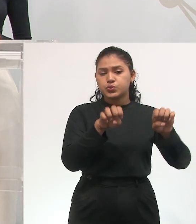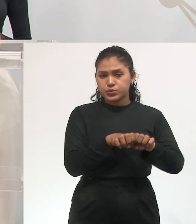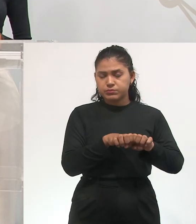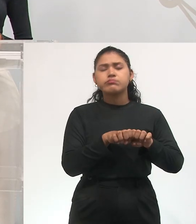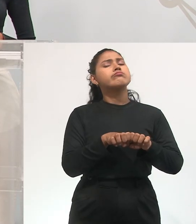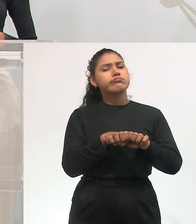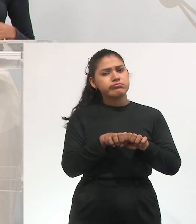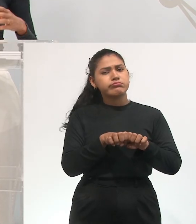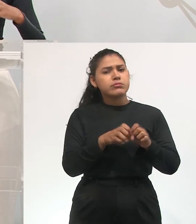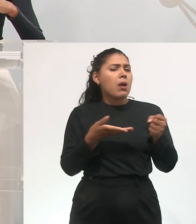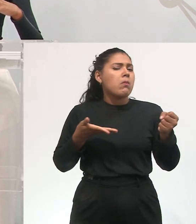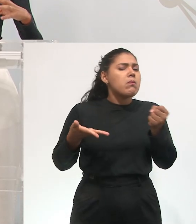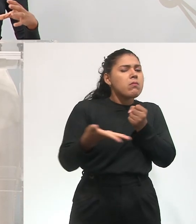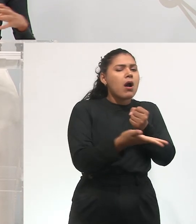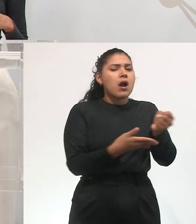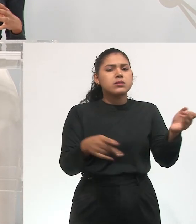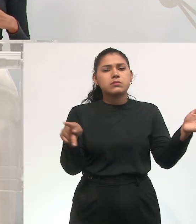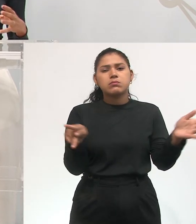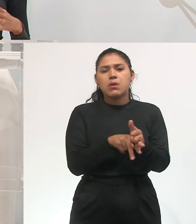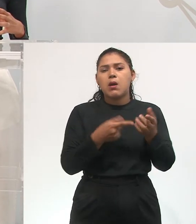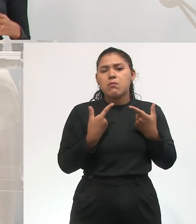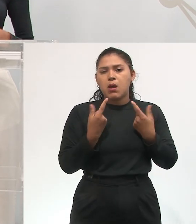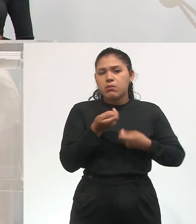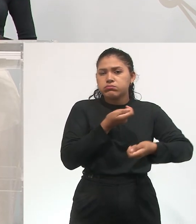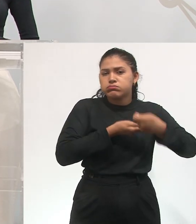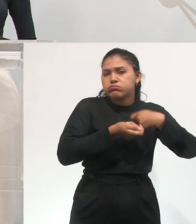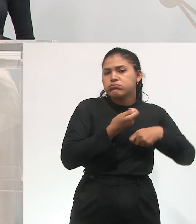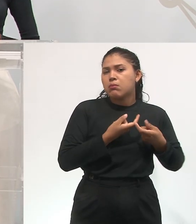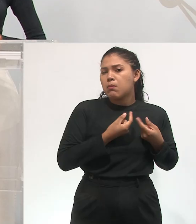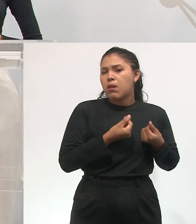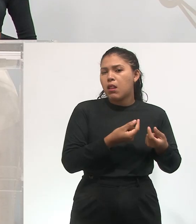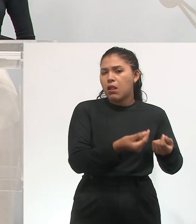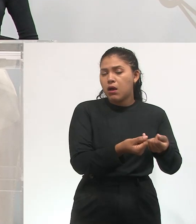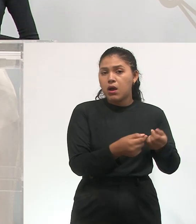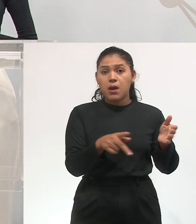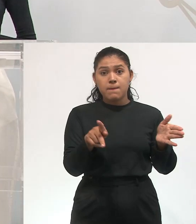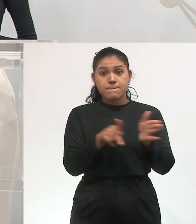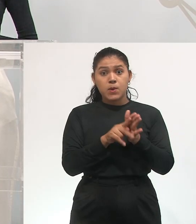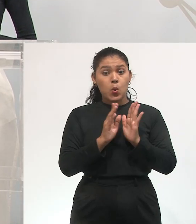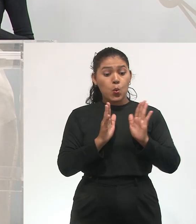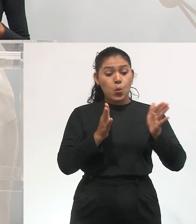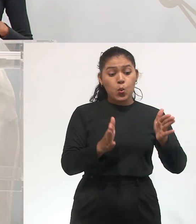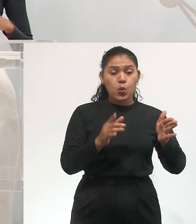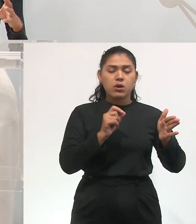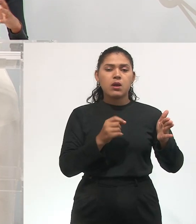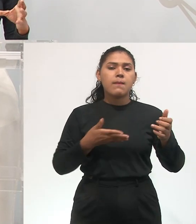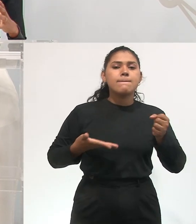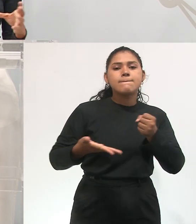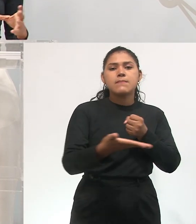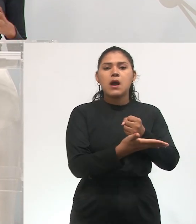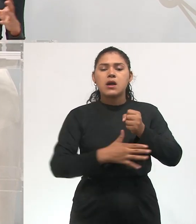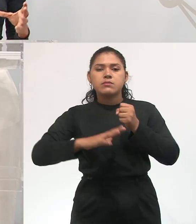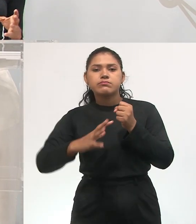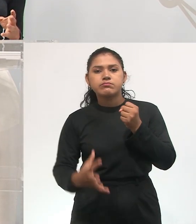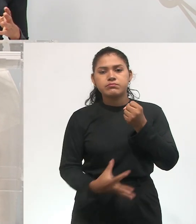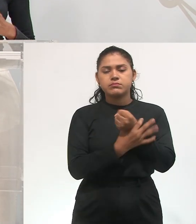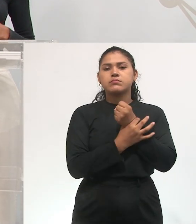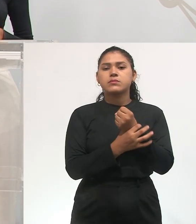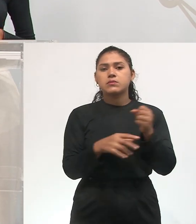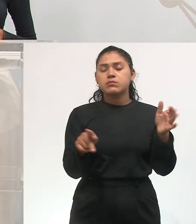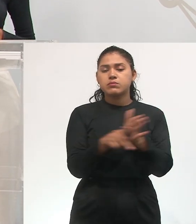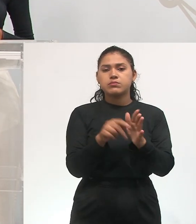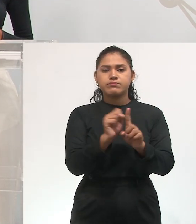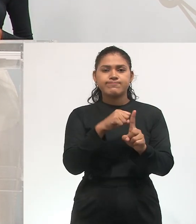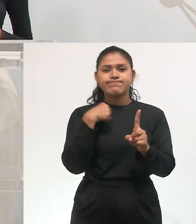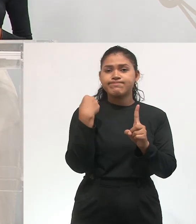a infraestrutura ou a base econômica ela é compreendida como um alicerce material de